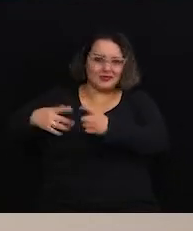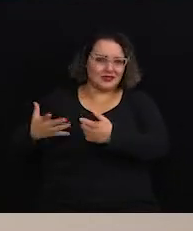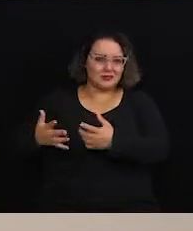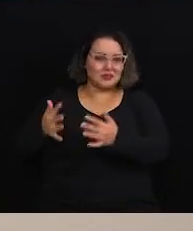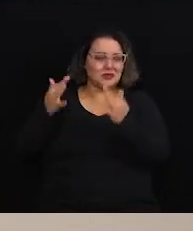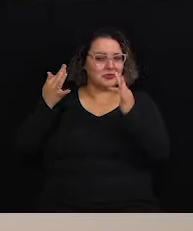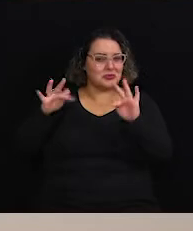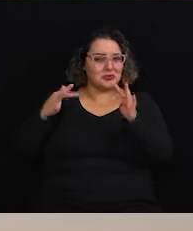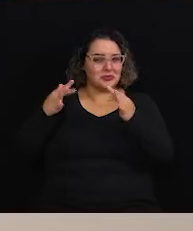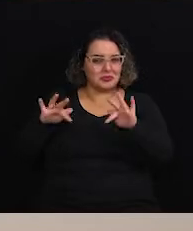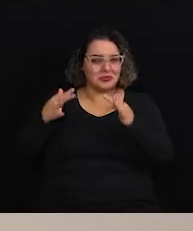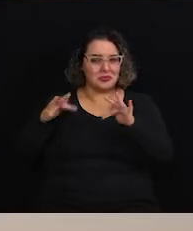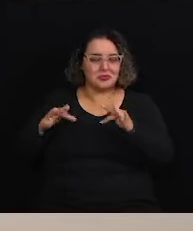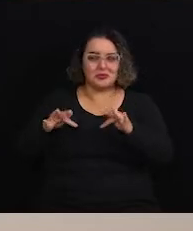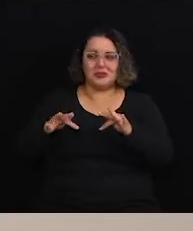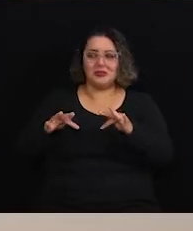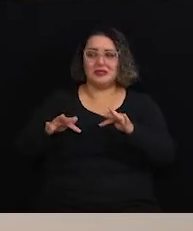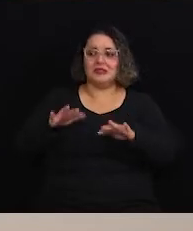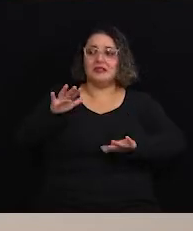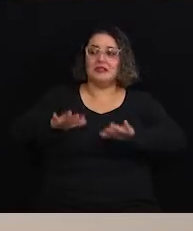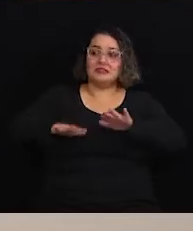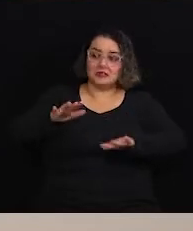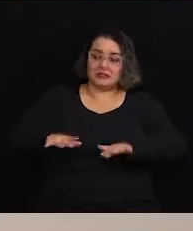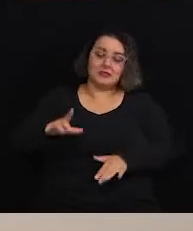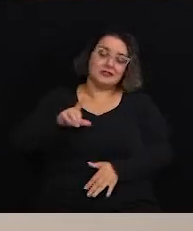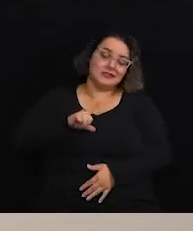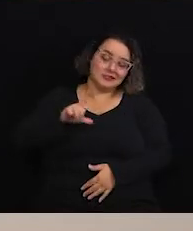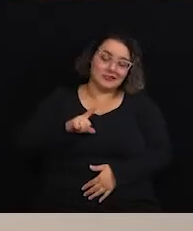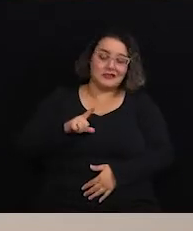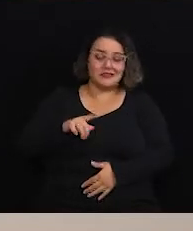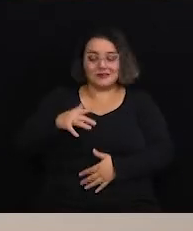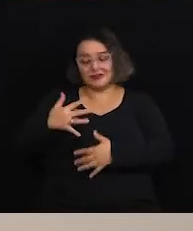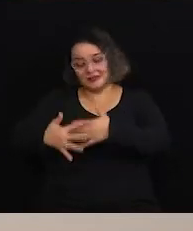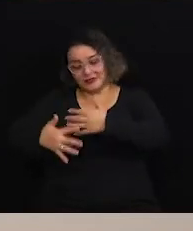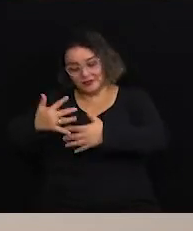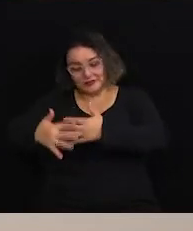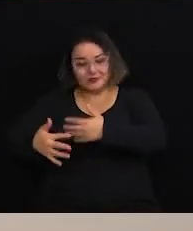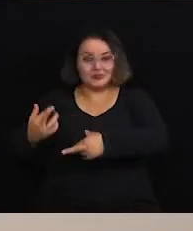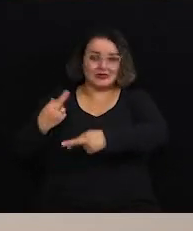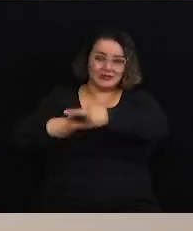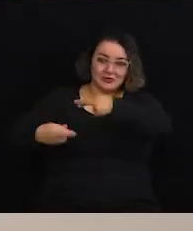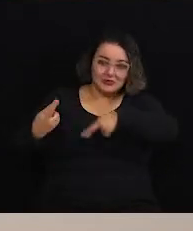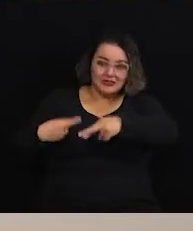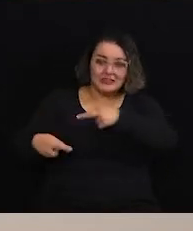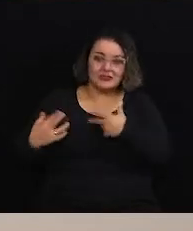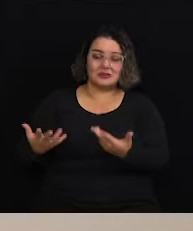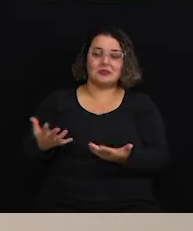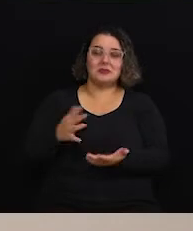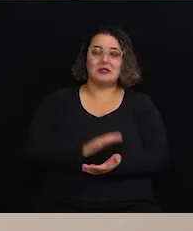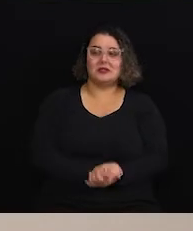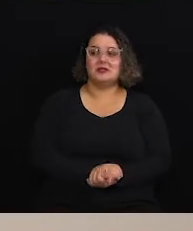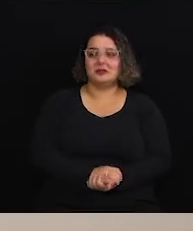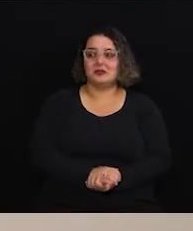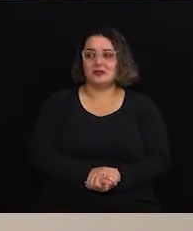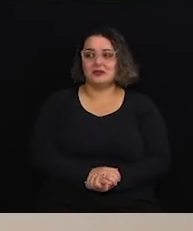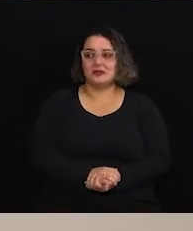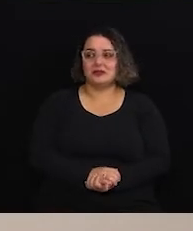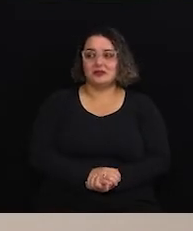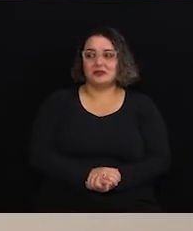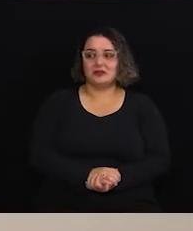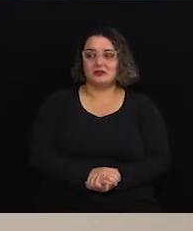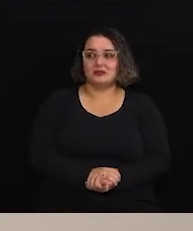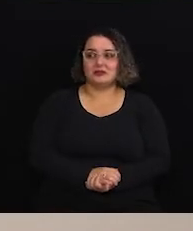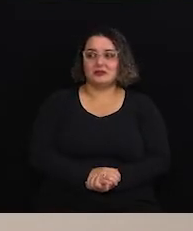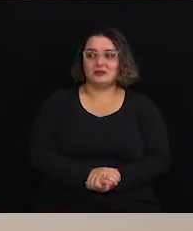muita dor, e aí acabam, às vezes, tendo comprometimento no seu relacionamento, né? Elas, às vezes, assim,